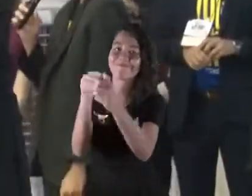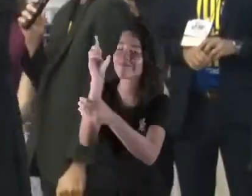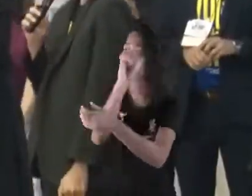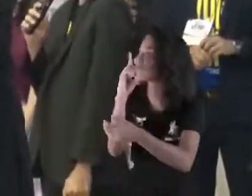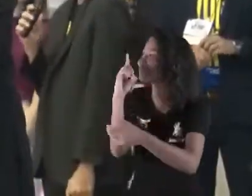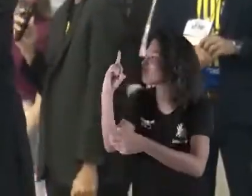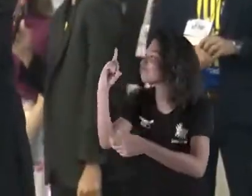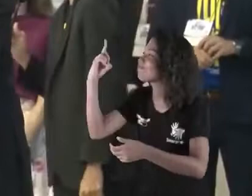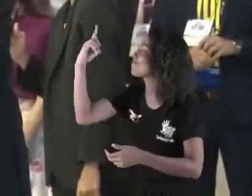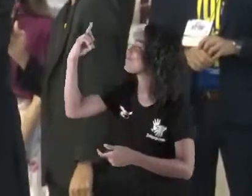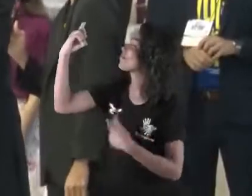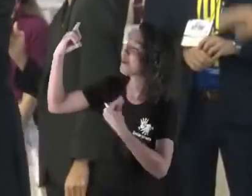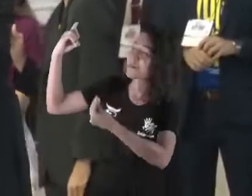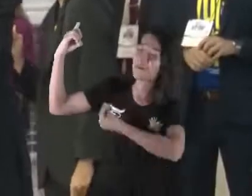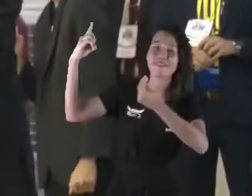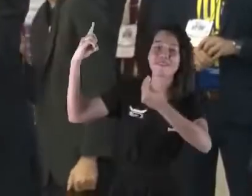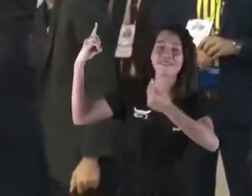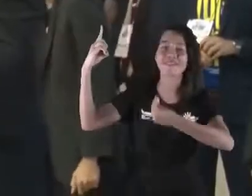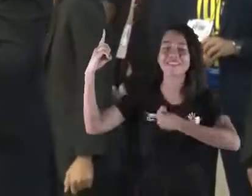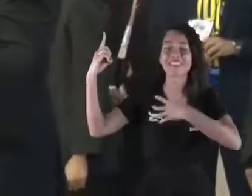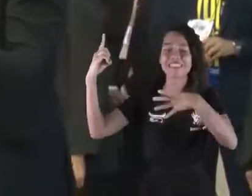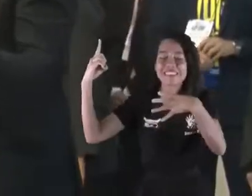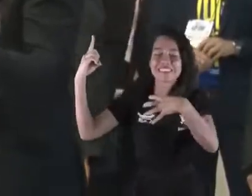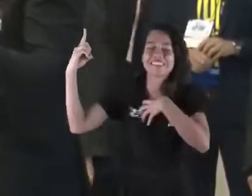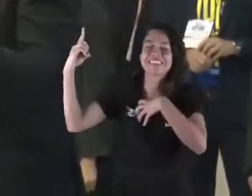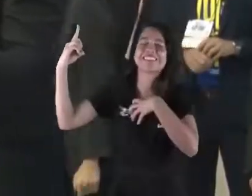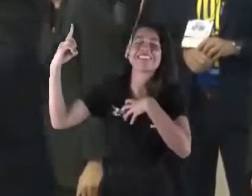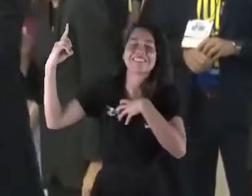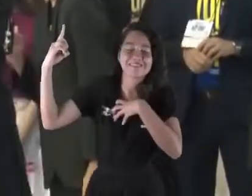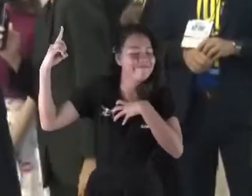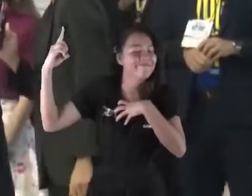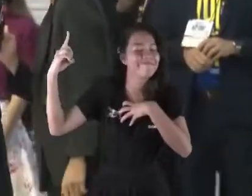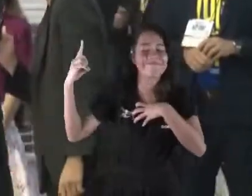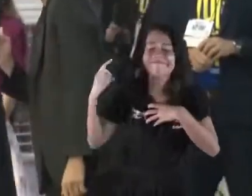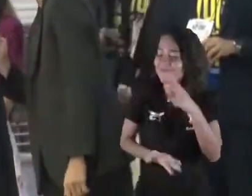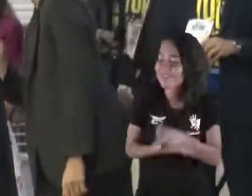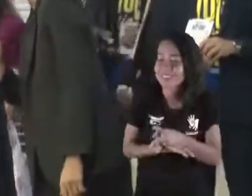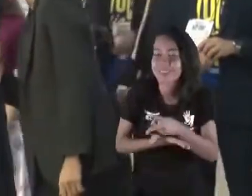59? Vem. Dele que cadê a 59?